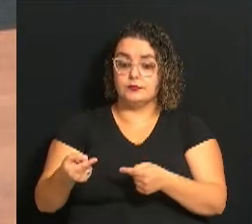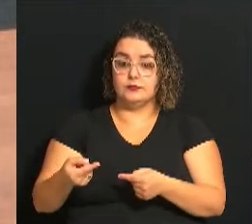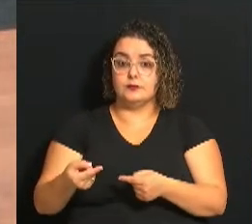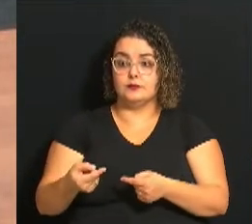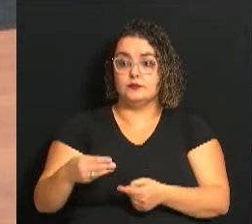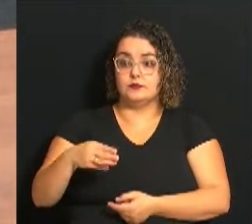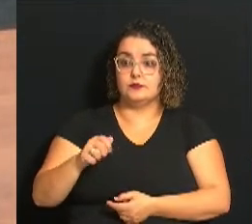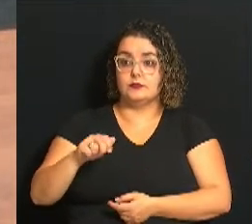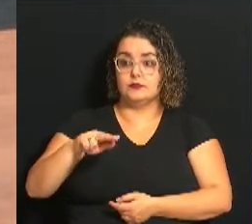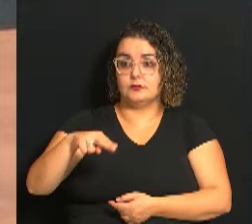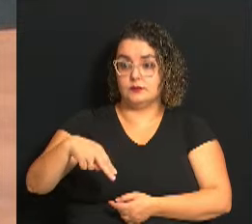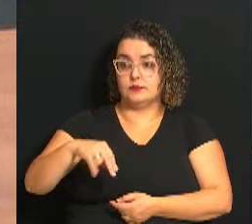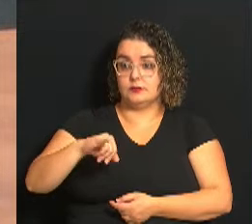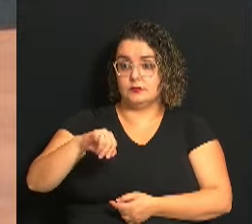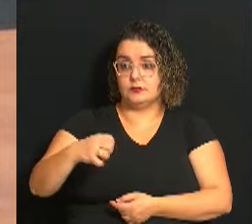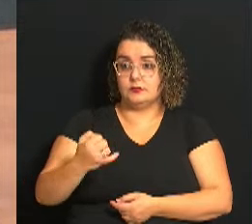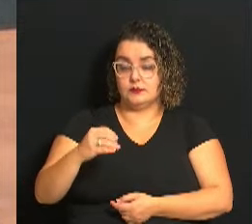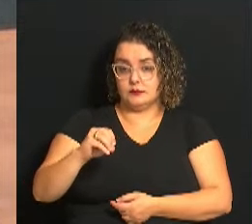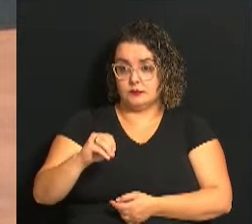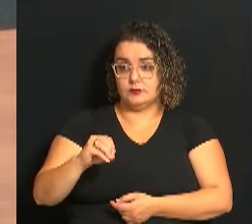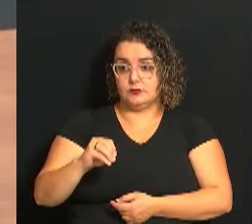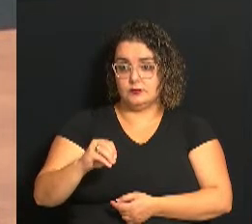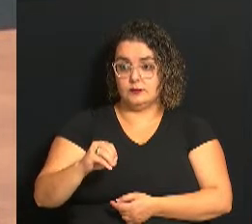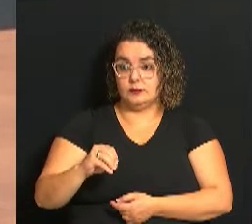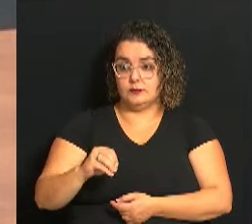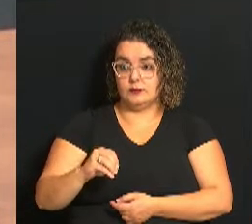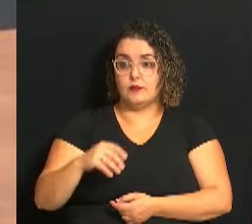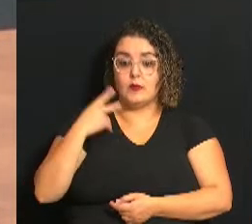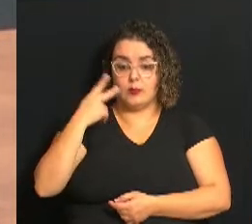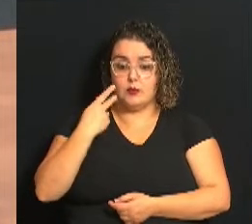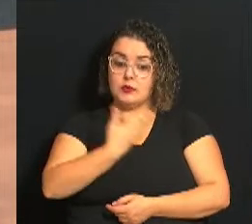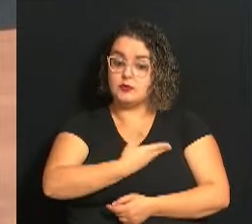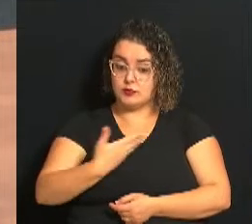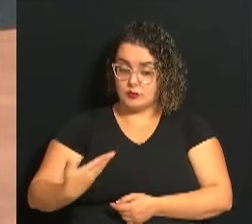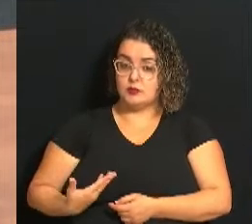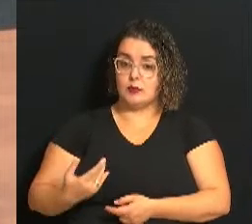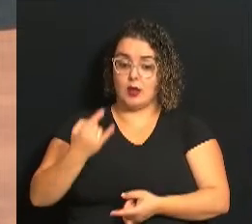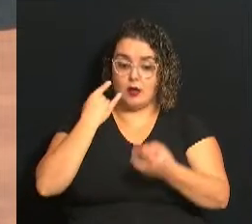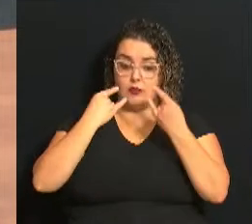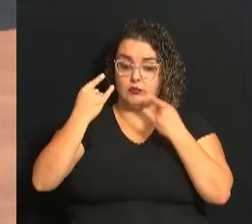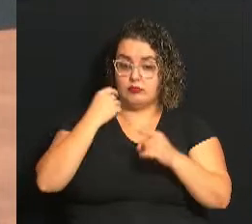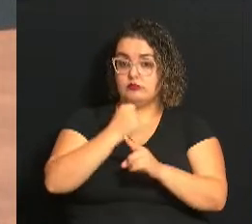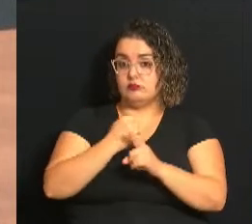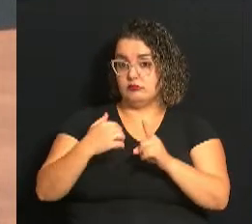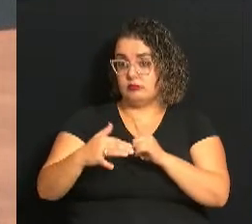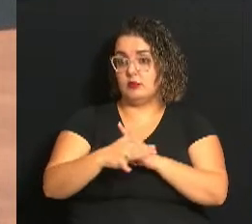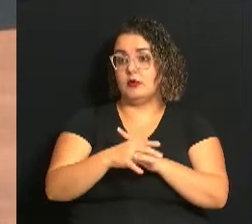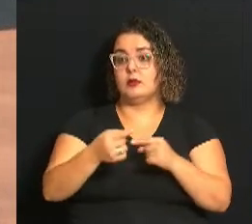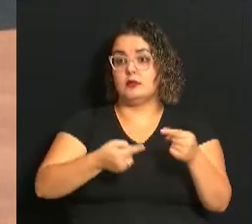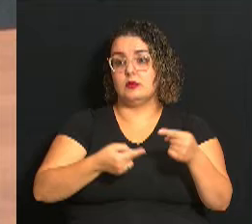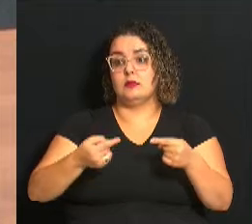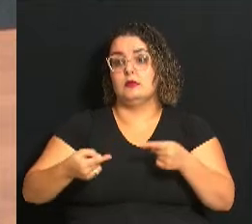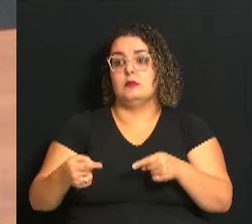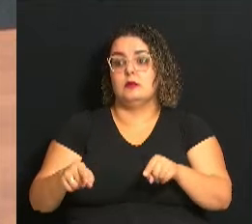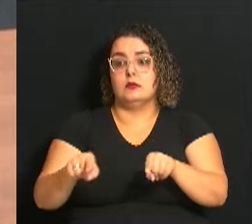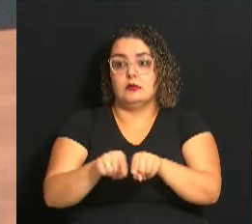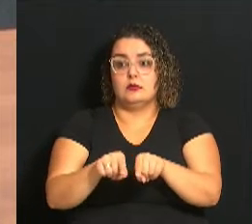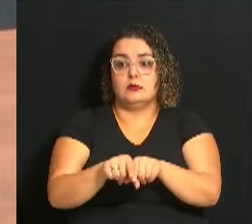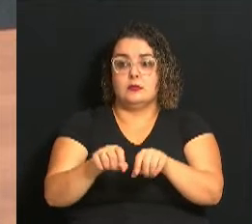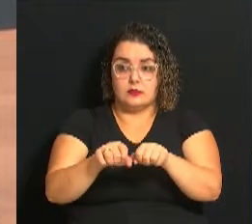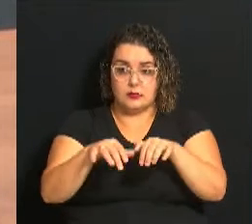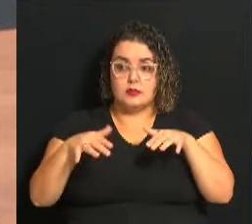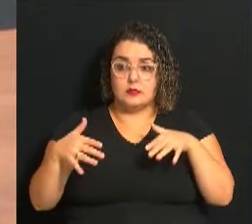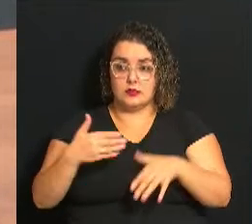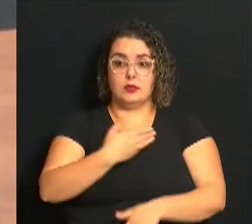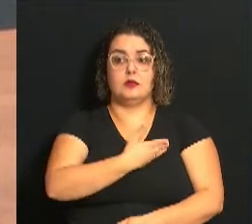surgir políticas públicas para habitação de interesse social, a qual isso vai ser discutido, inclusive, nas audiências